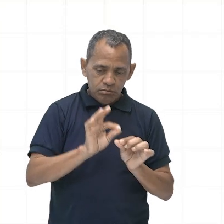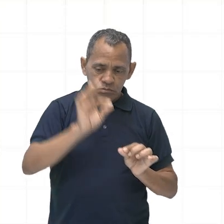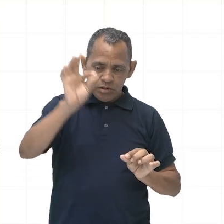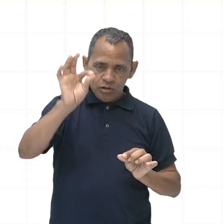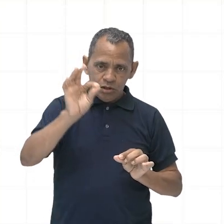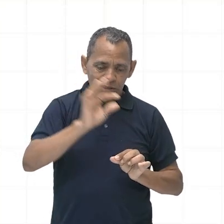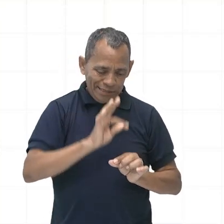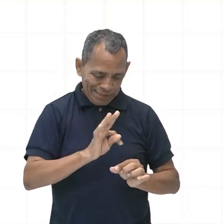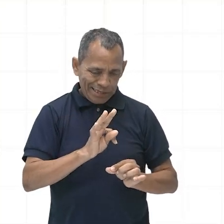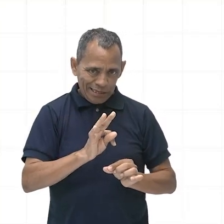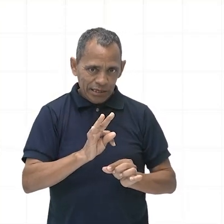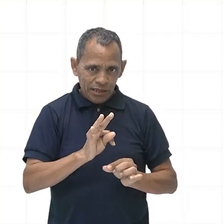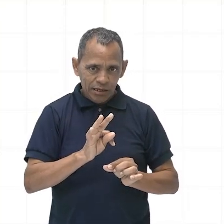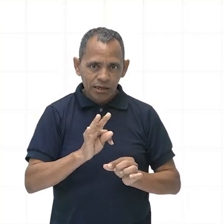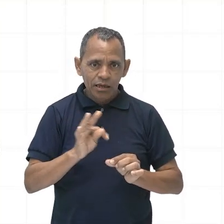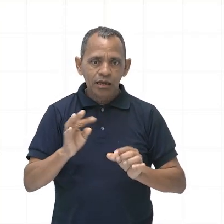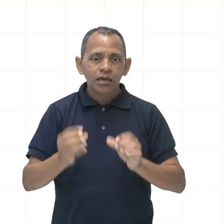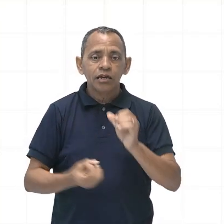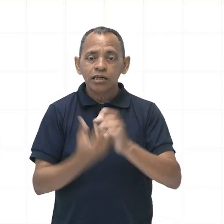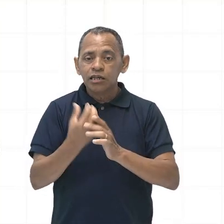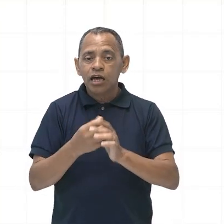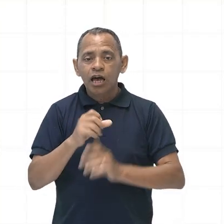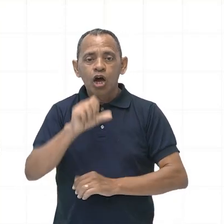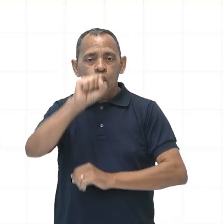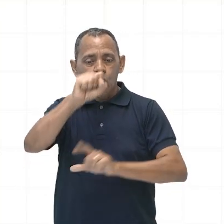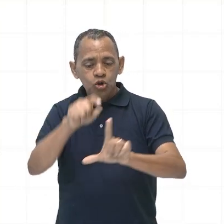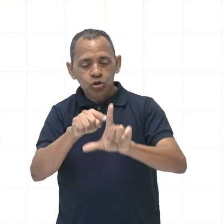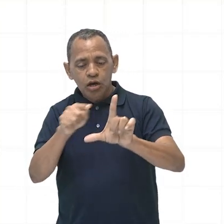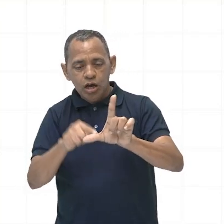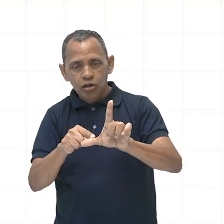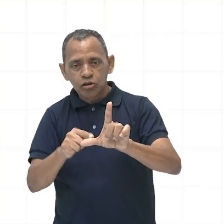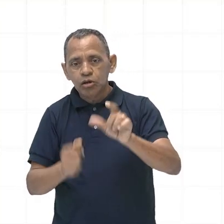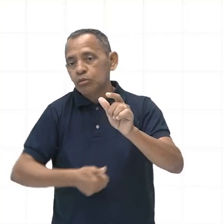8 ângulos. Primeiro, vamos trabalhar na região interna.